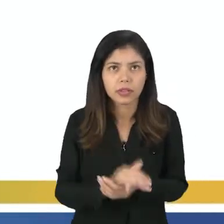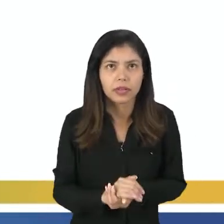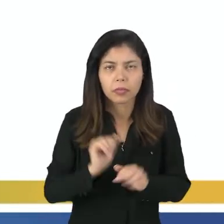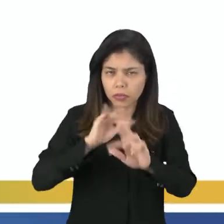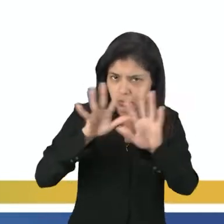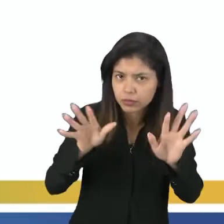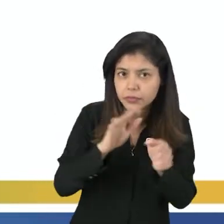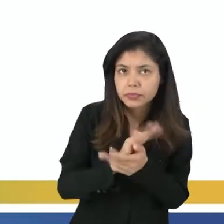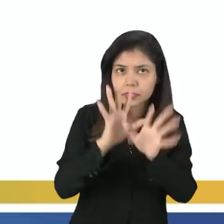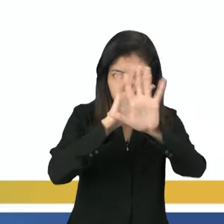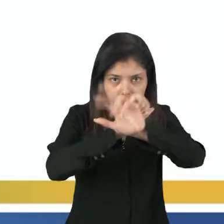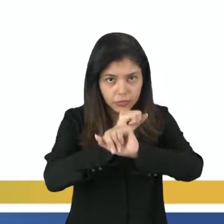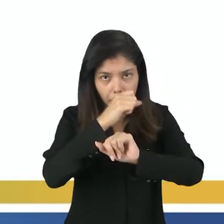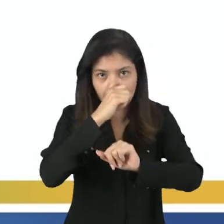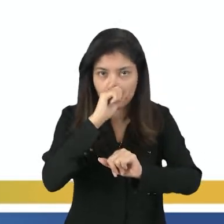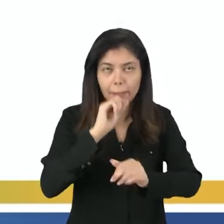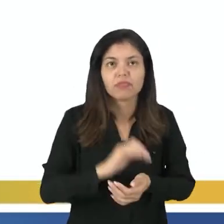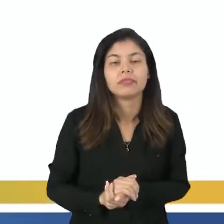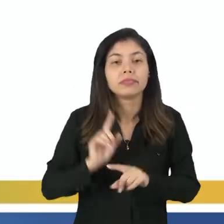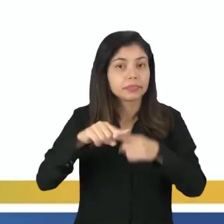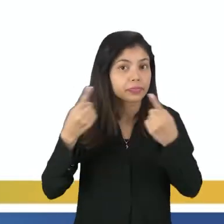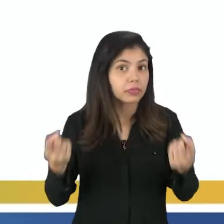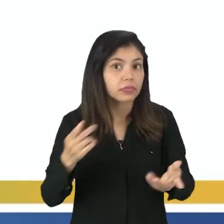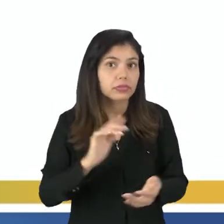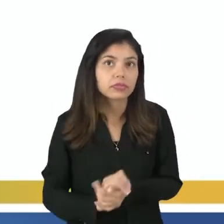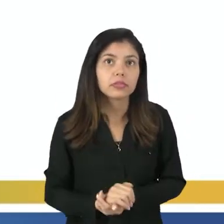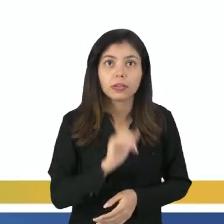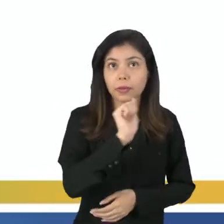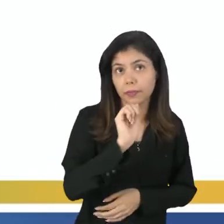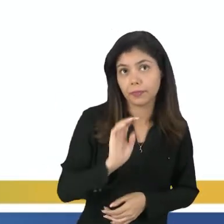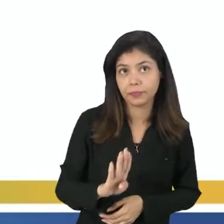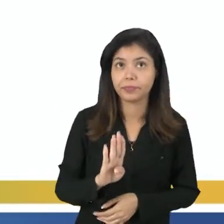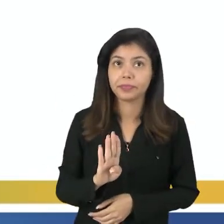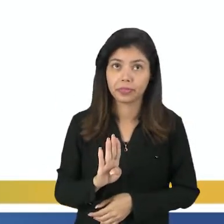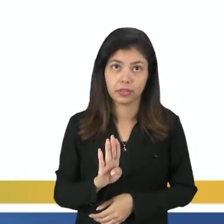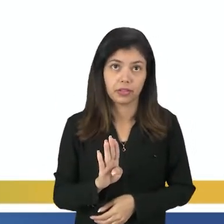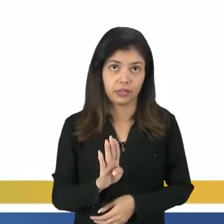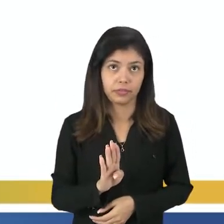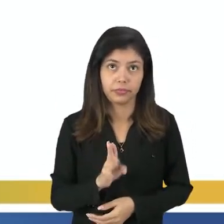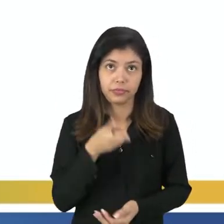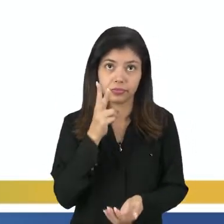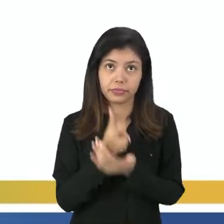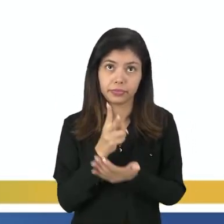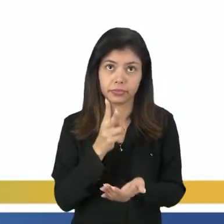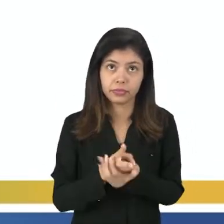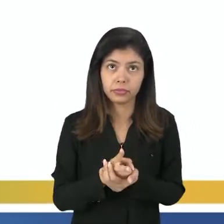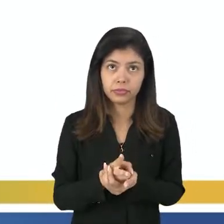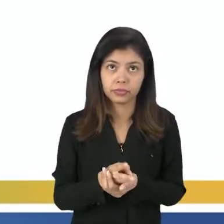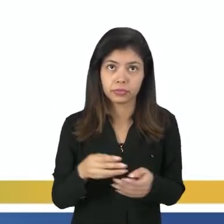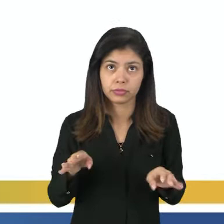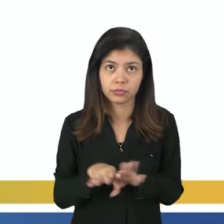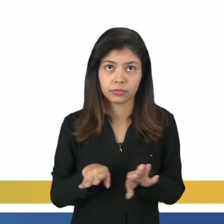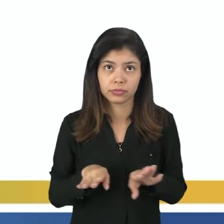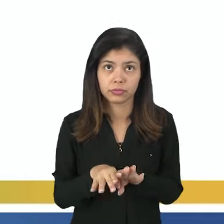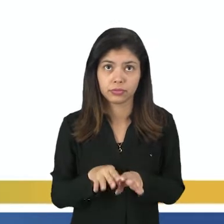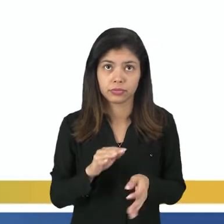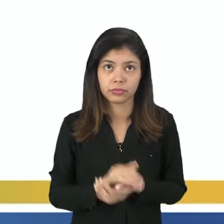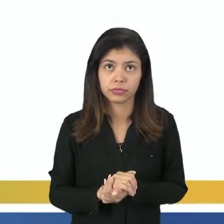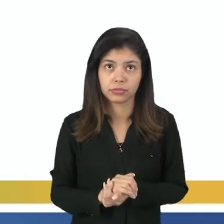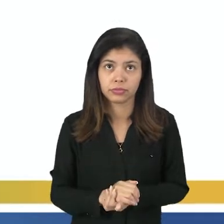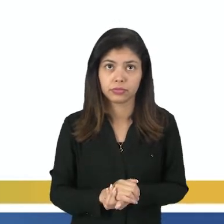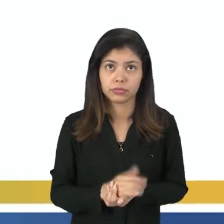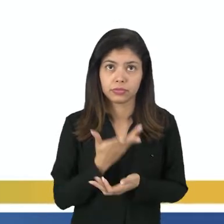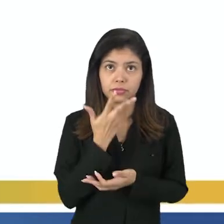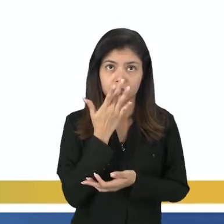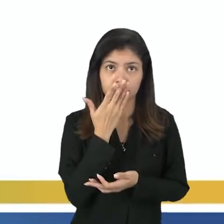mais escuro, né? Mas A e B, na verdade, é da mesma cor, pessoal. Ó, passei aqui um filetinho, ó.